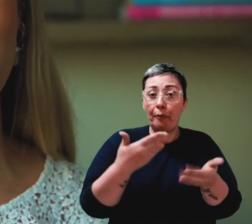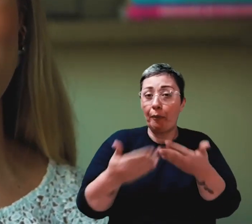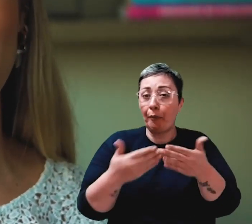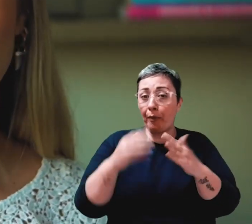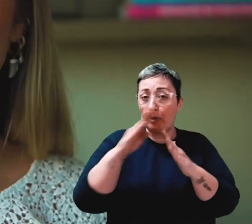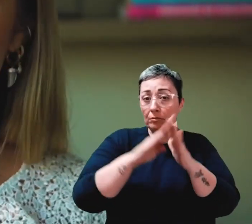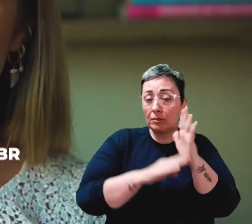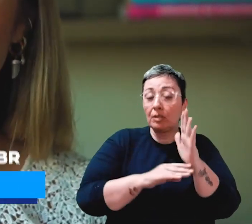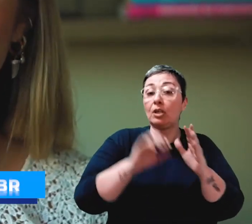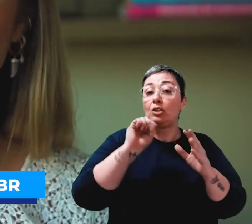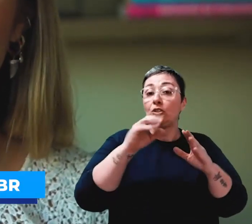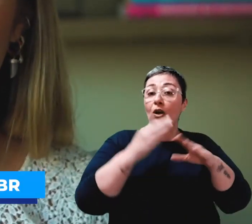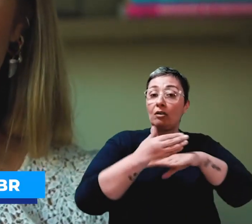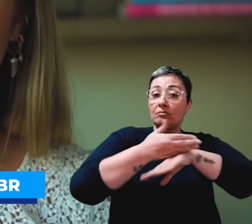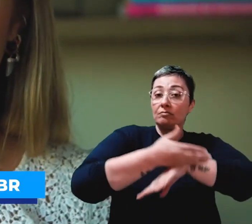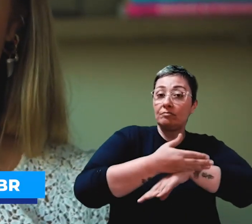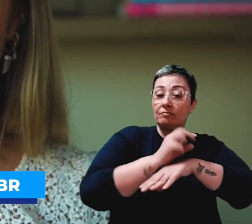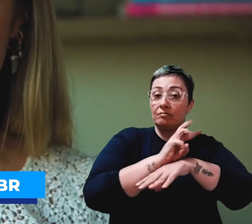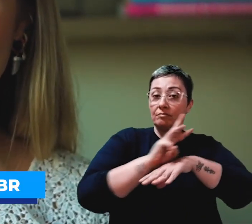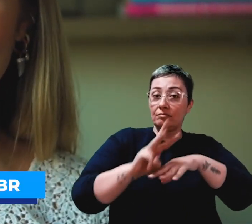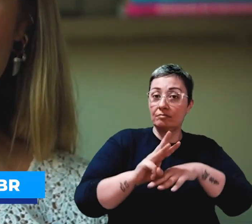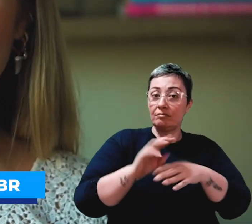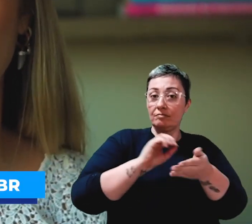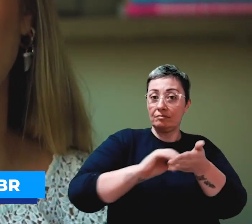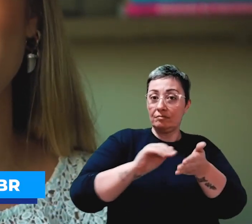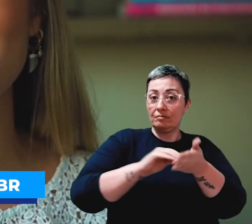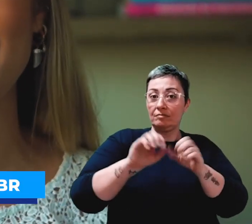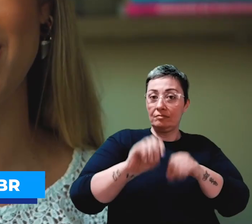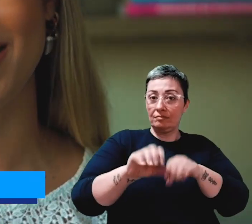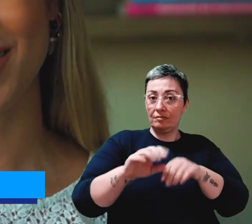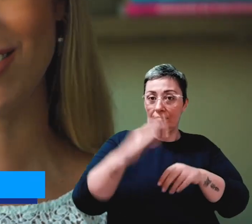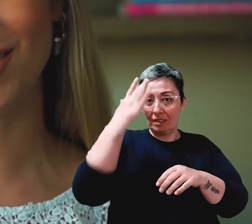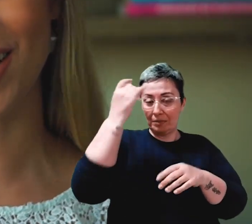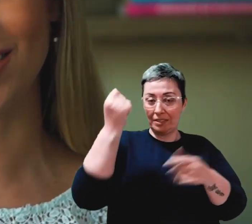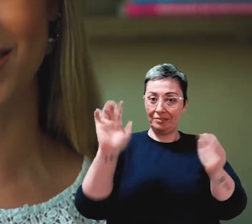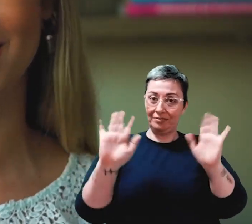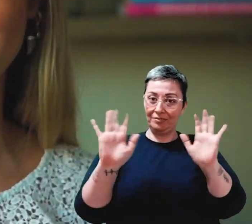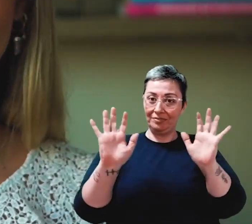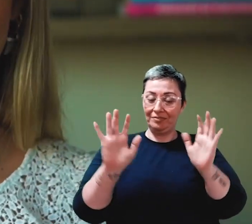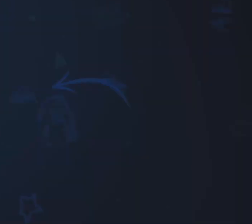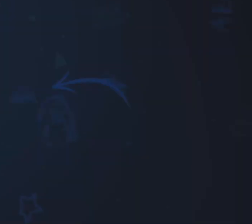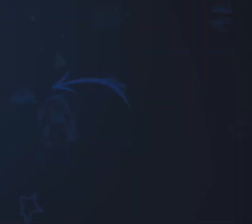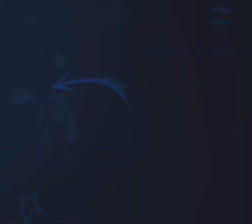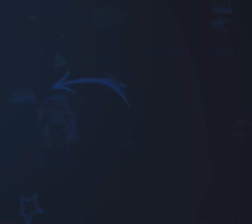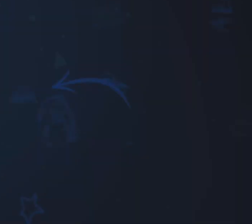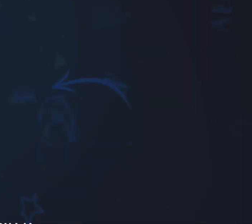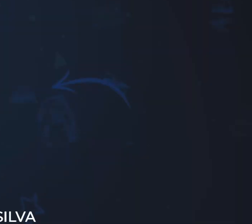algum programa, é só acessar o portal da educação. Até amanhã. Tchau, tchau!